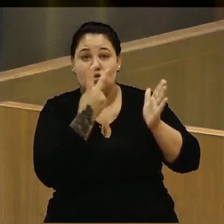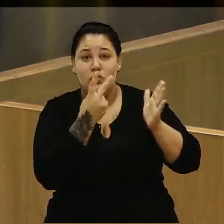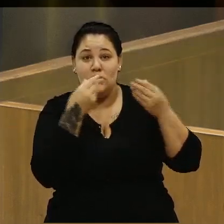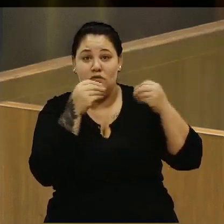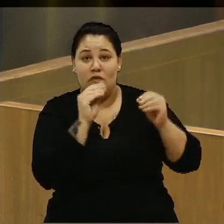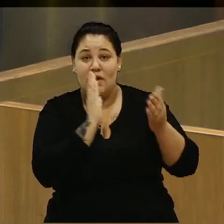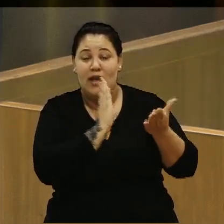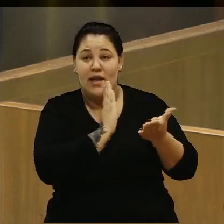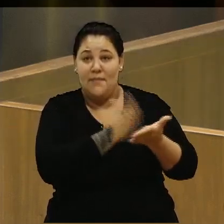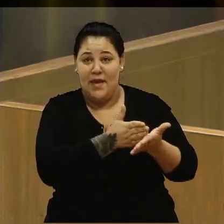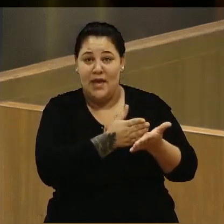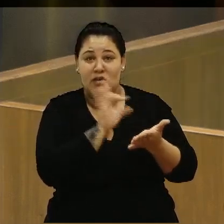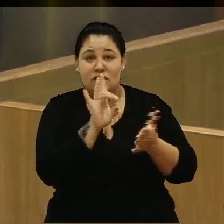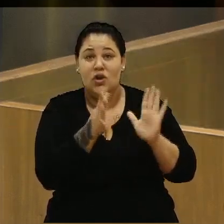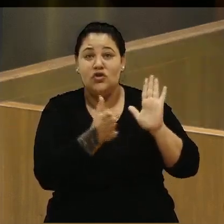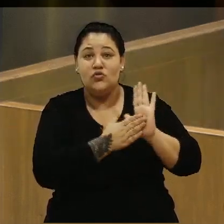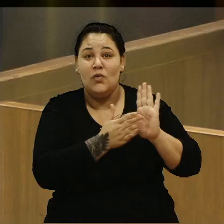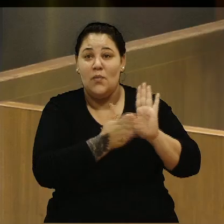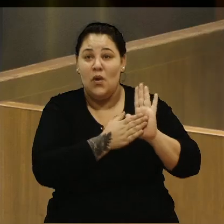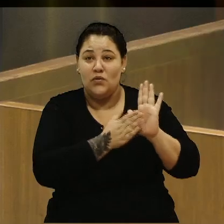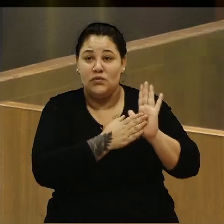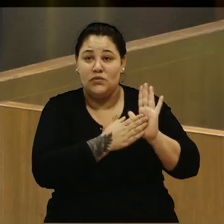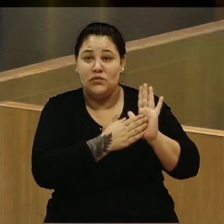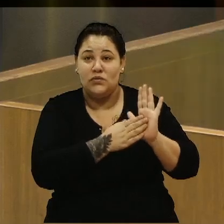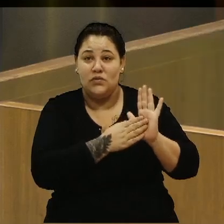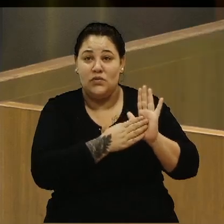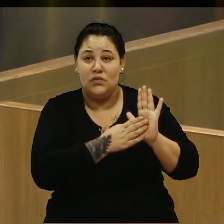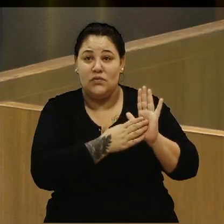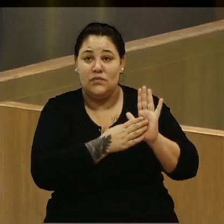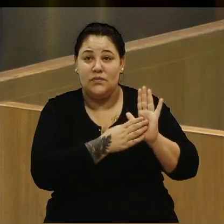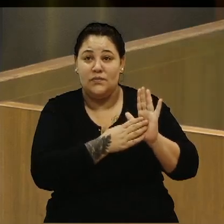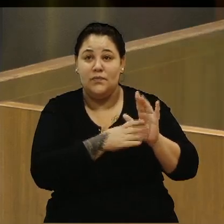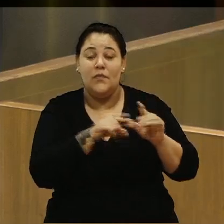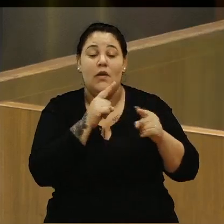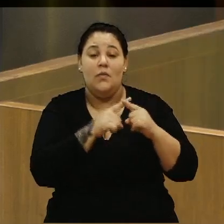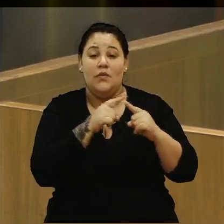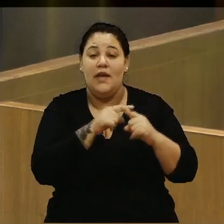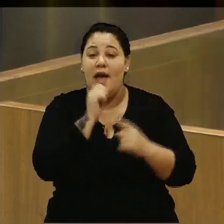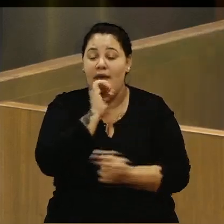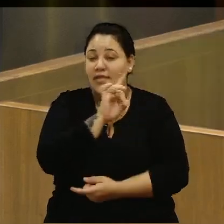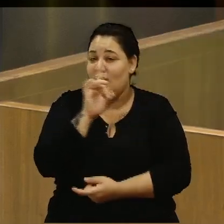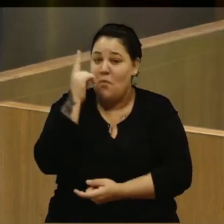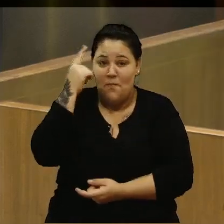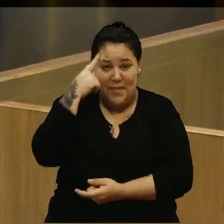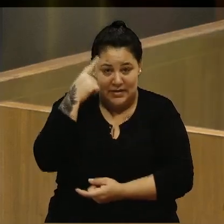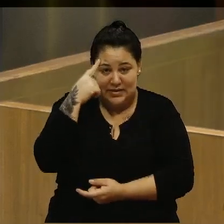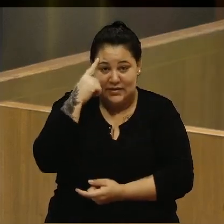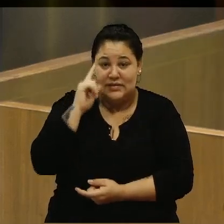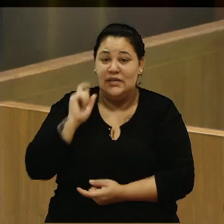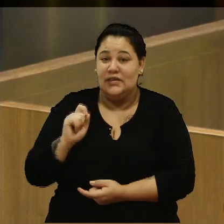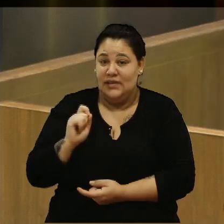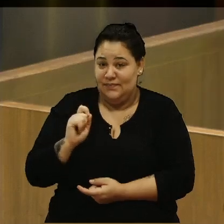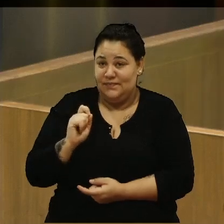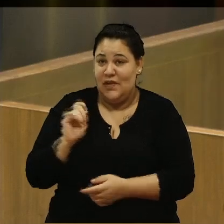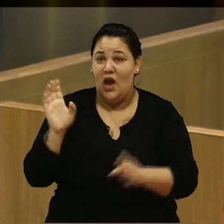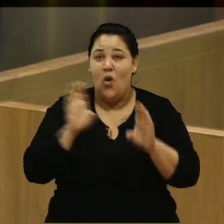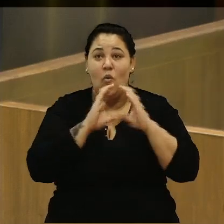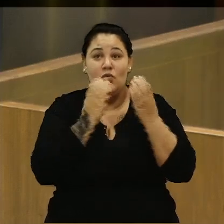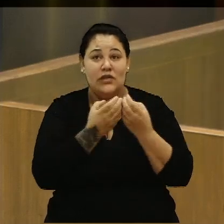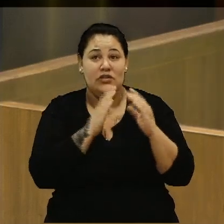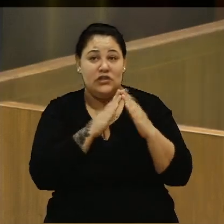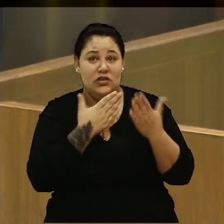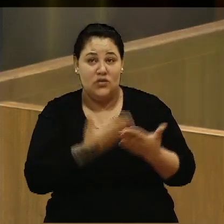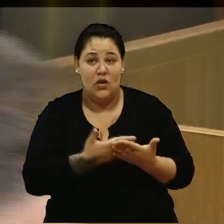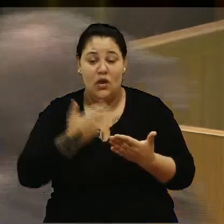de propostas. Porque enquanto a gente não pensar que a comunidade escolar precisa